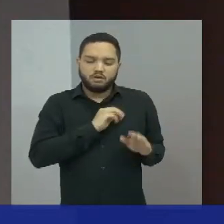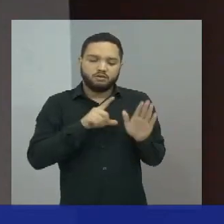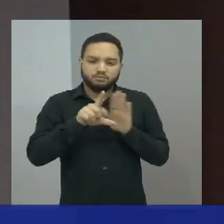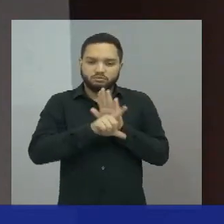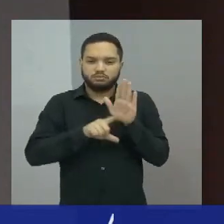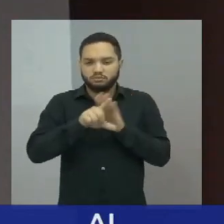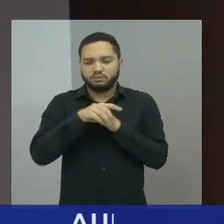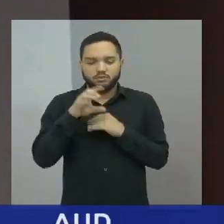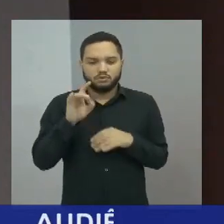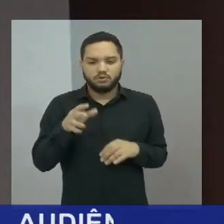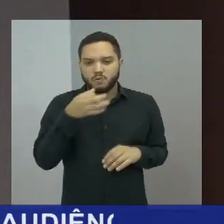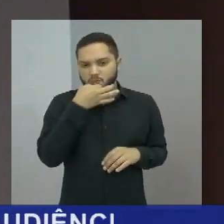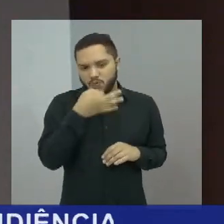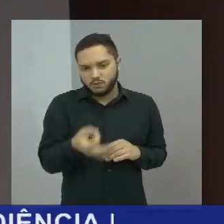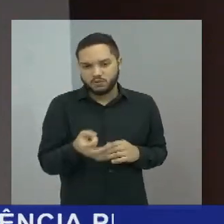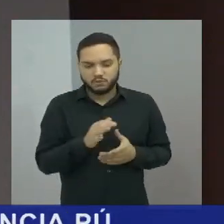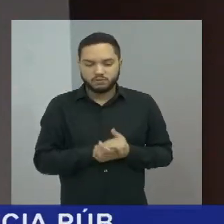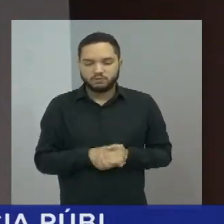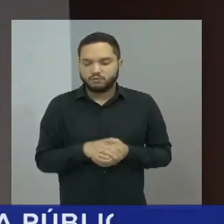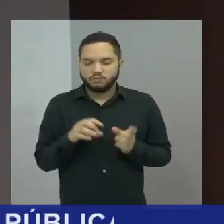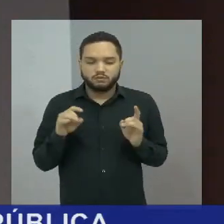estava comentando aqui com a Procuradoria.